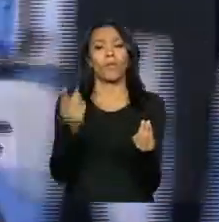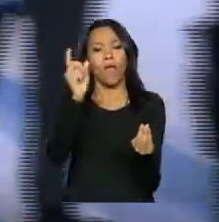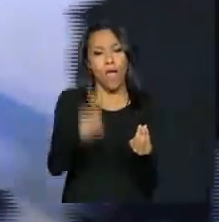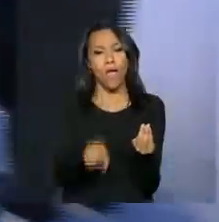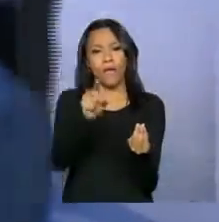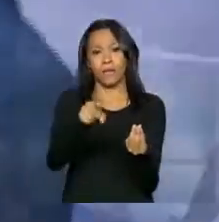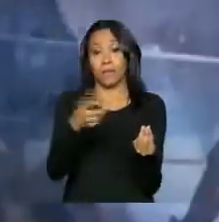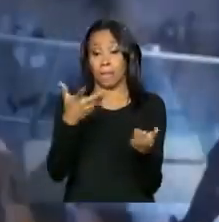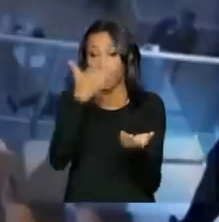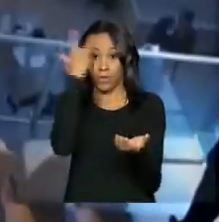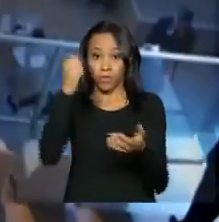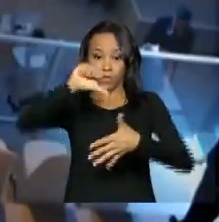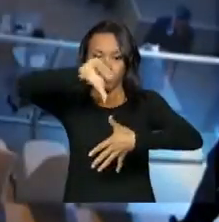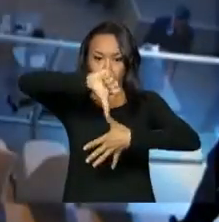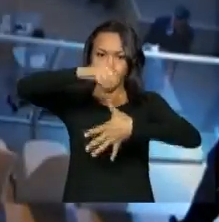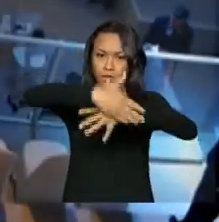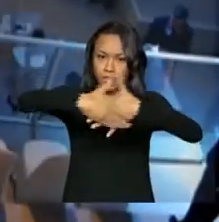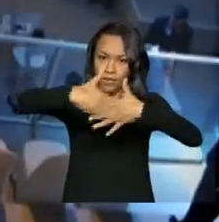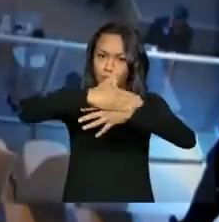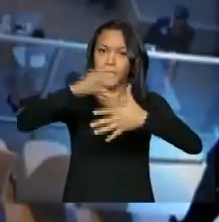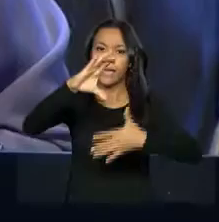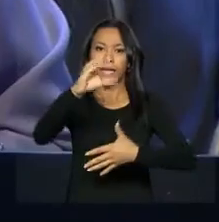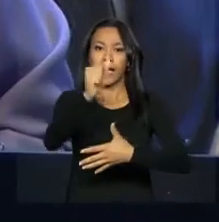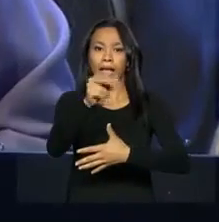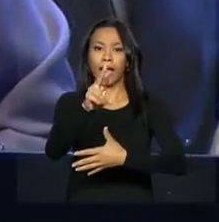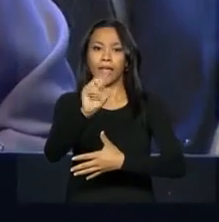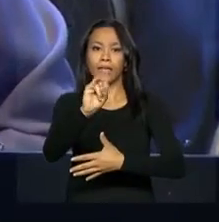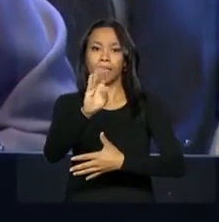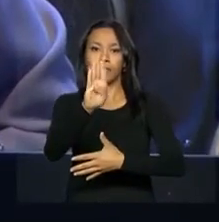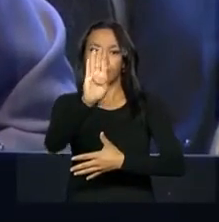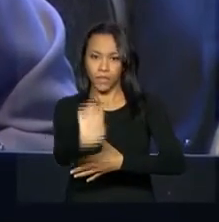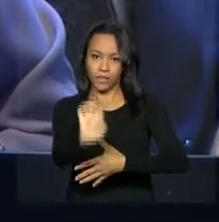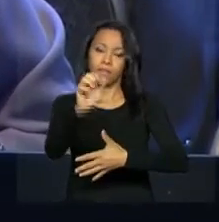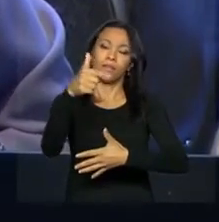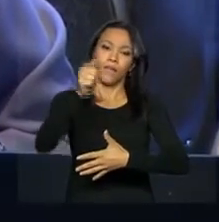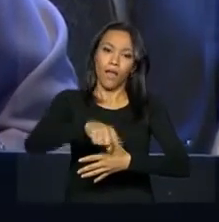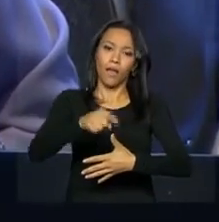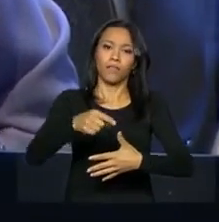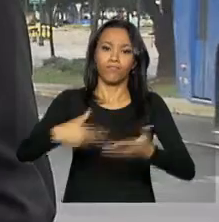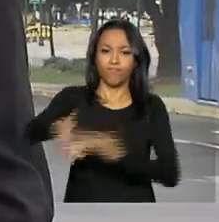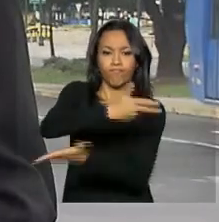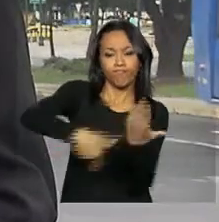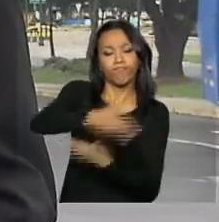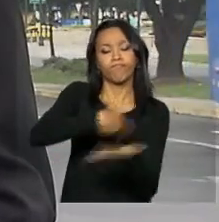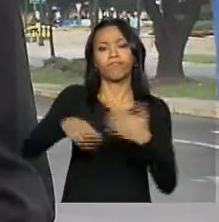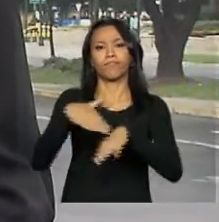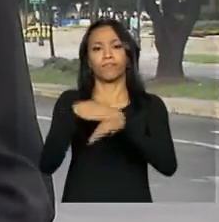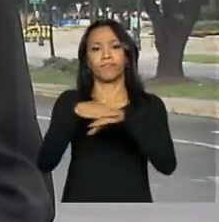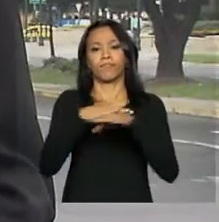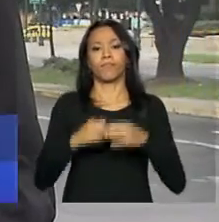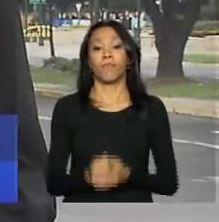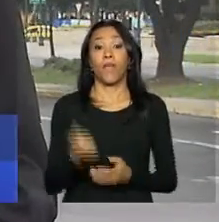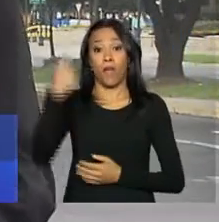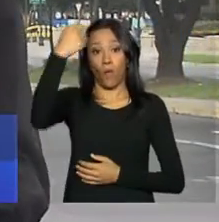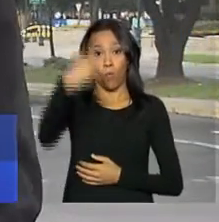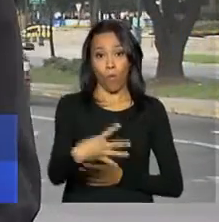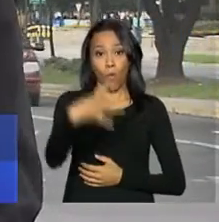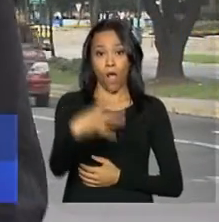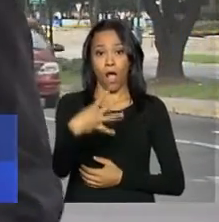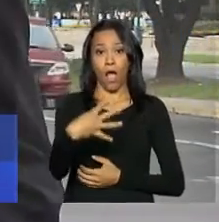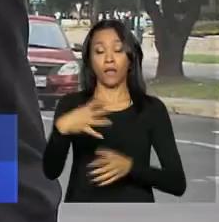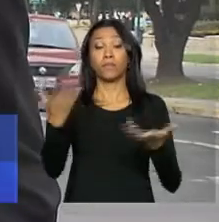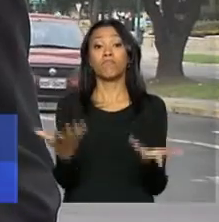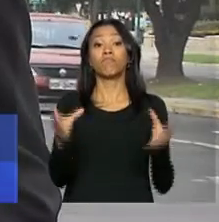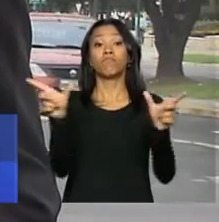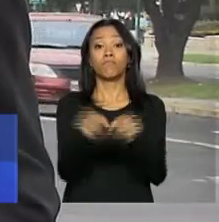que nações da américa latina e do caribe se apresentam como um grupo com posições uniformes a 4ª cúpula da celac aqui em quito